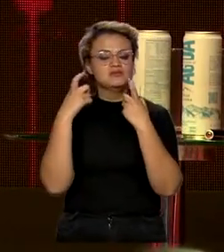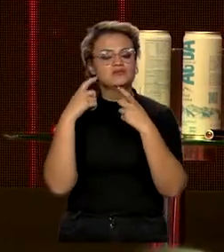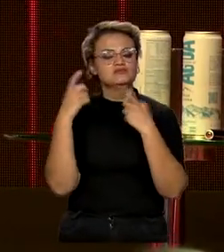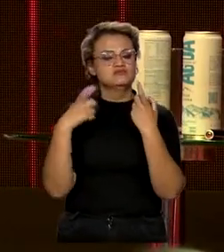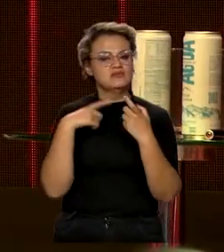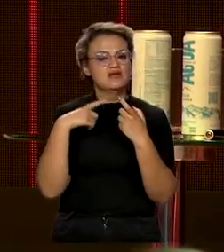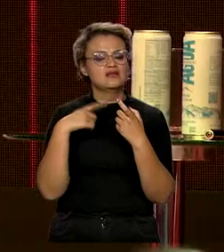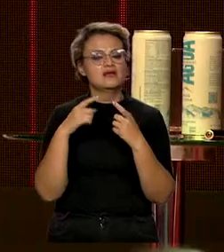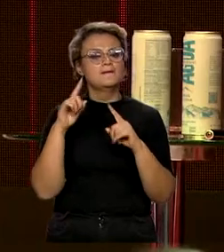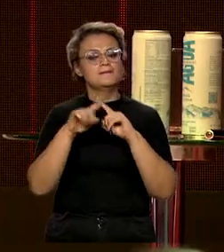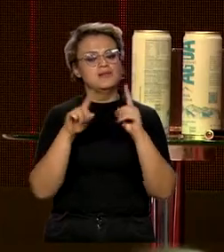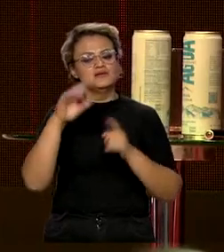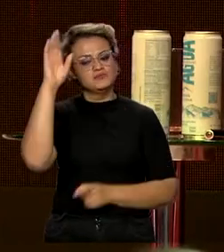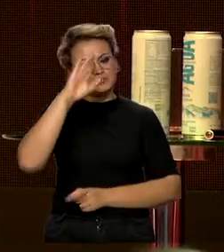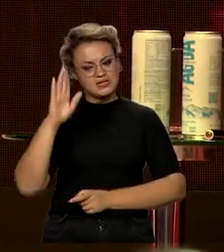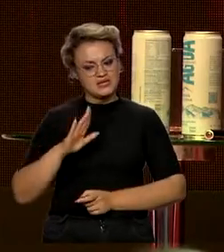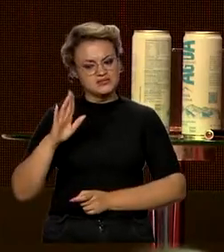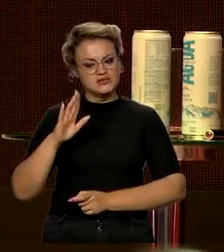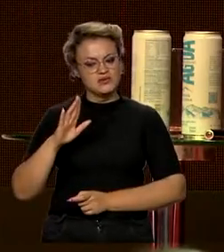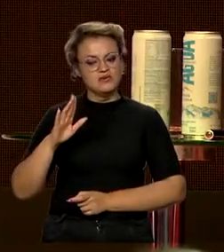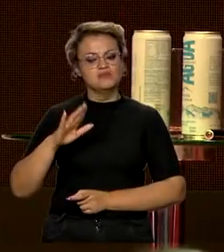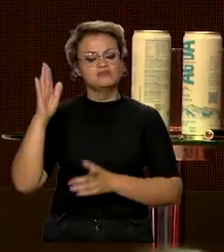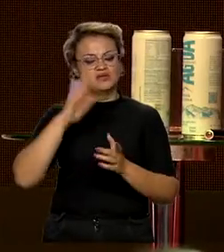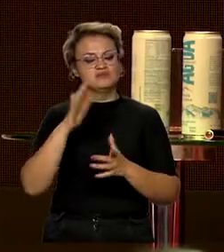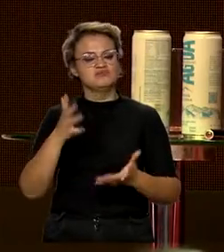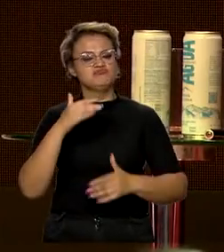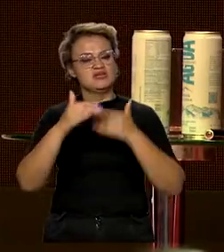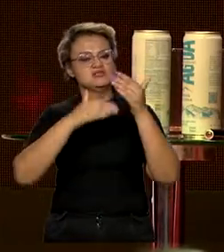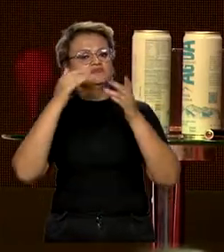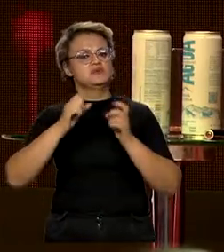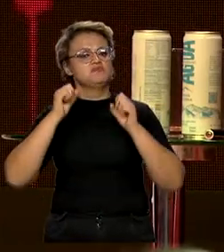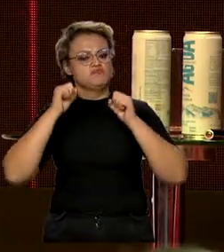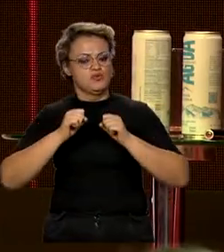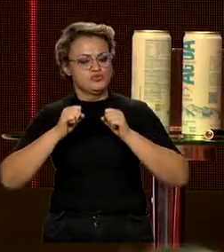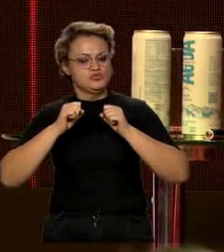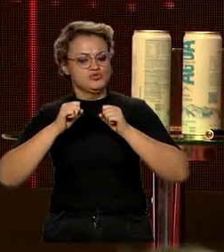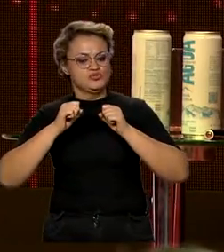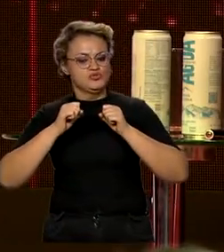mas o Brasil pode ter um crescimento importante.